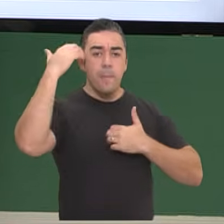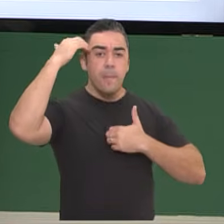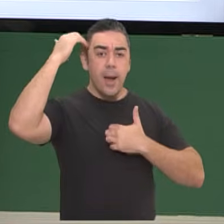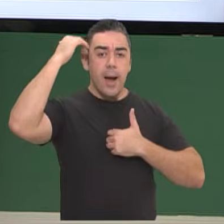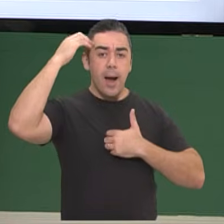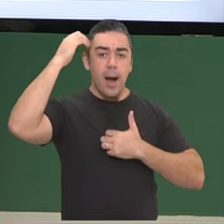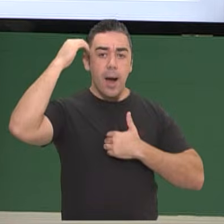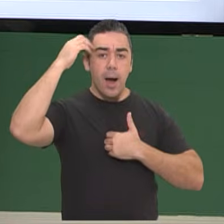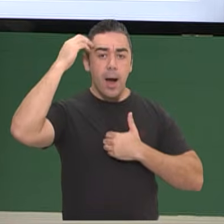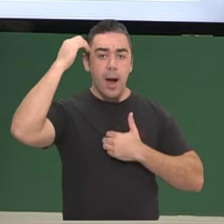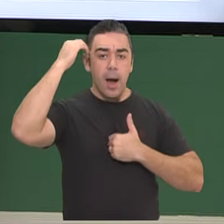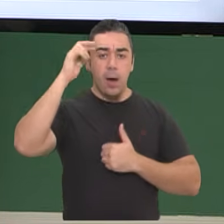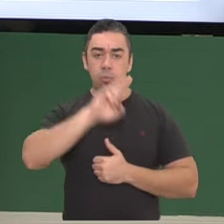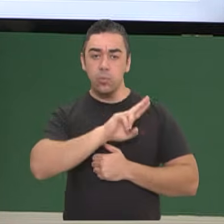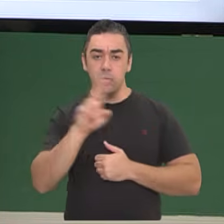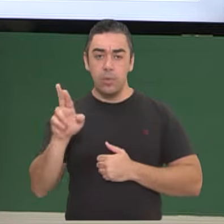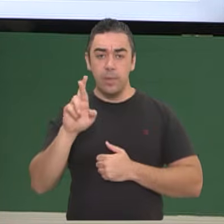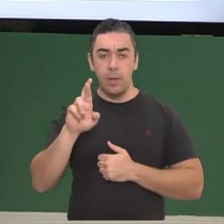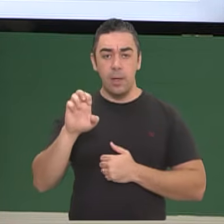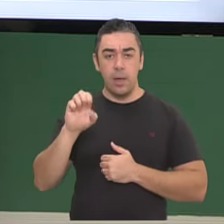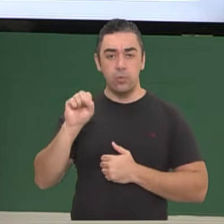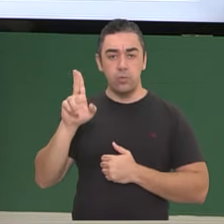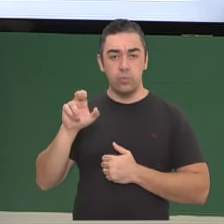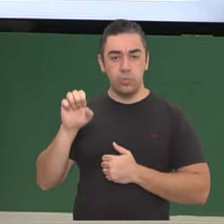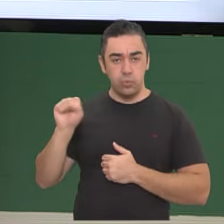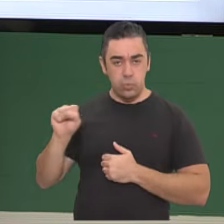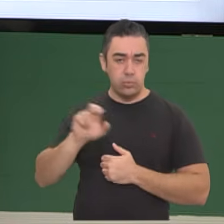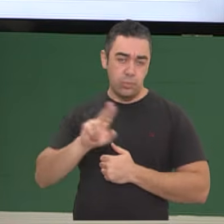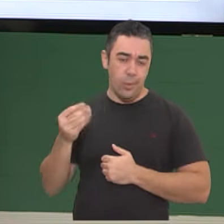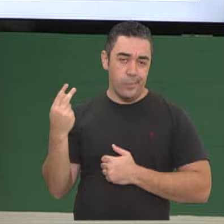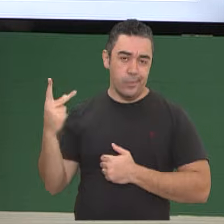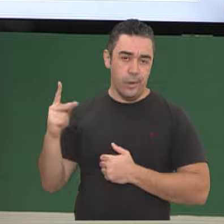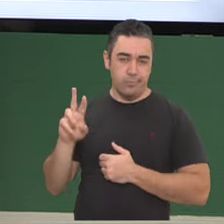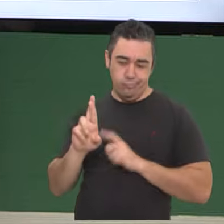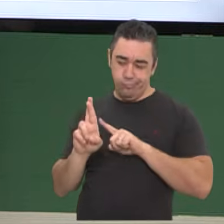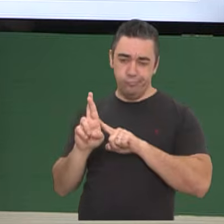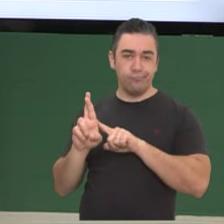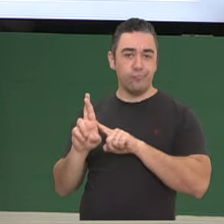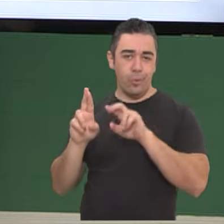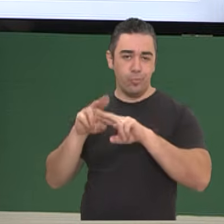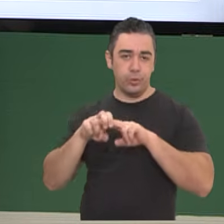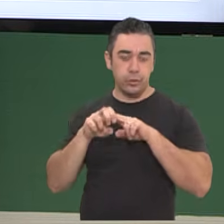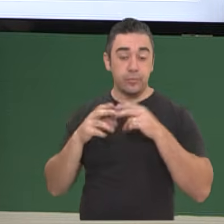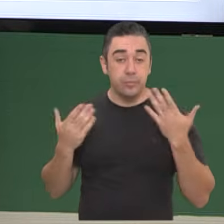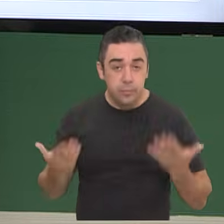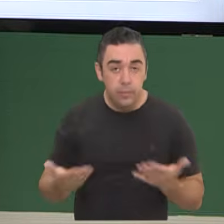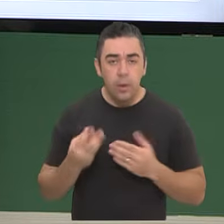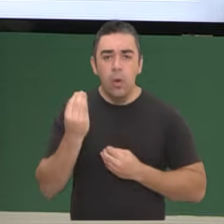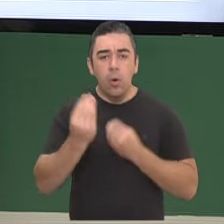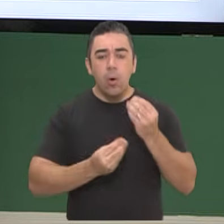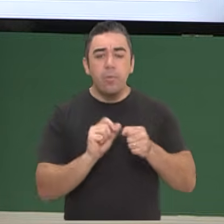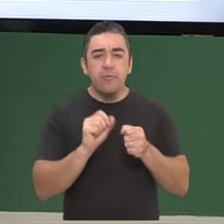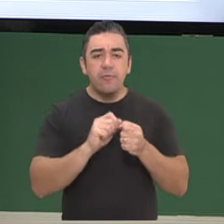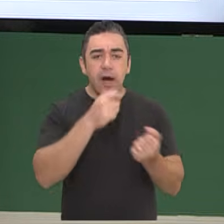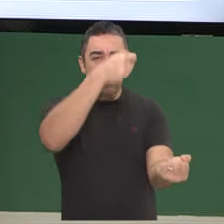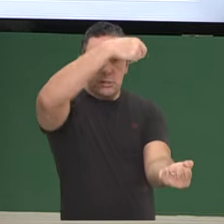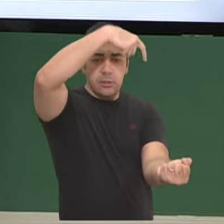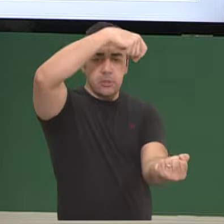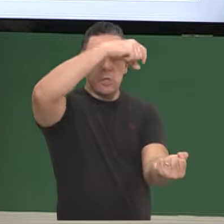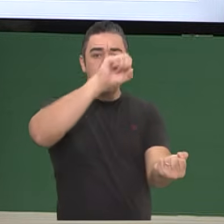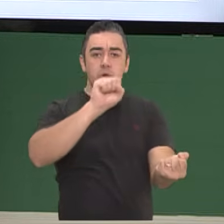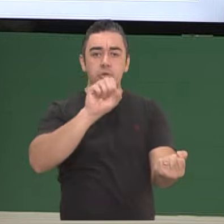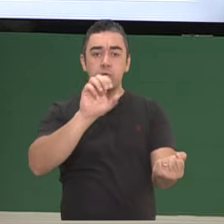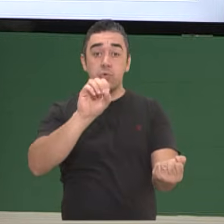fator RH, em homenagem ao macaco, tá? Continuando aqui, gente. Como é que é feito esse soro para